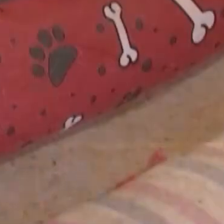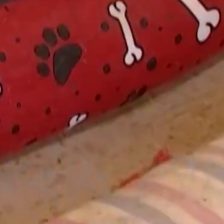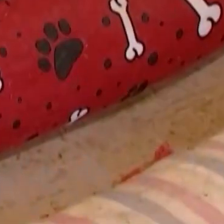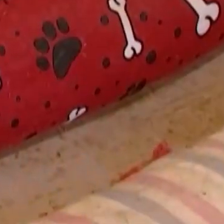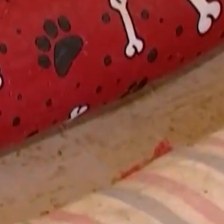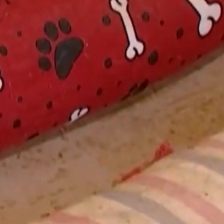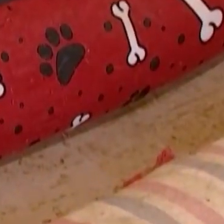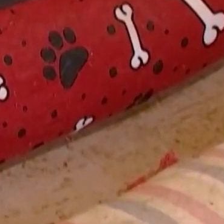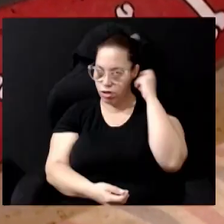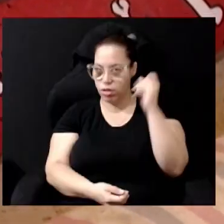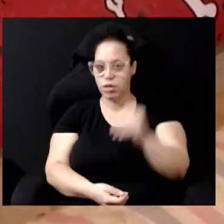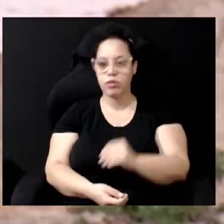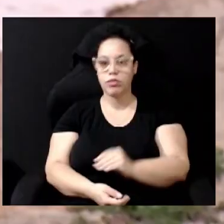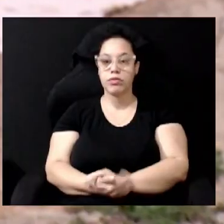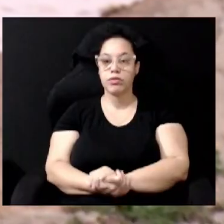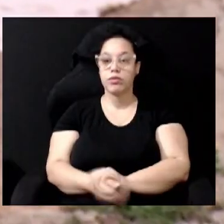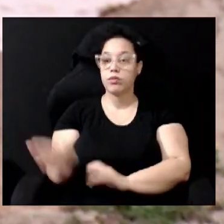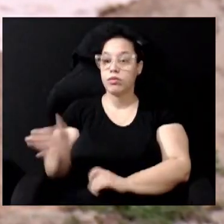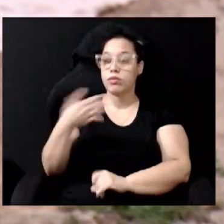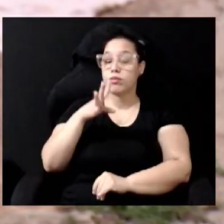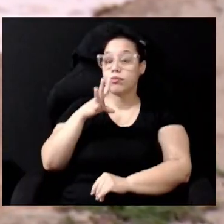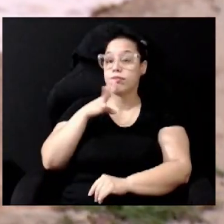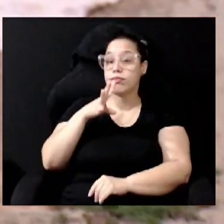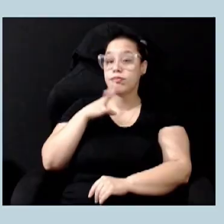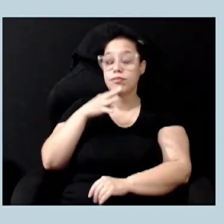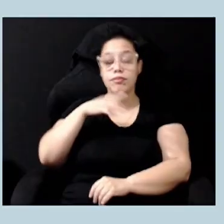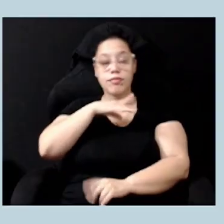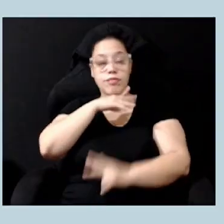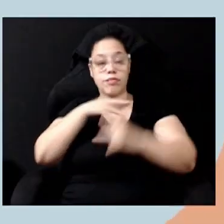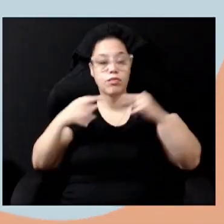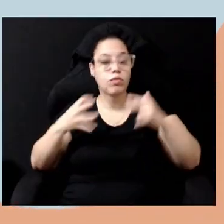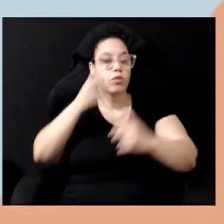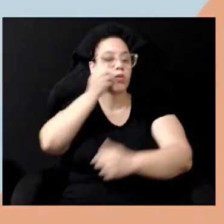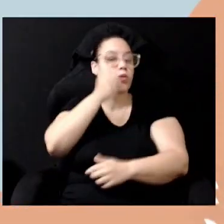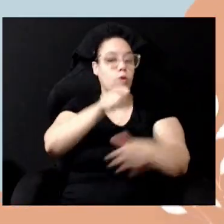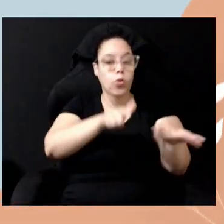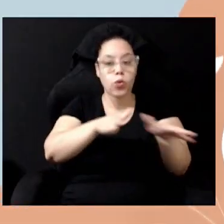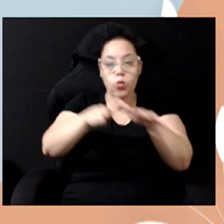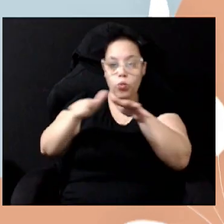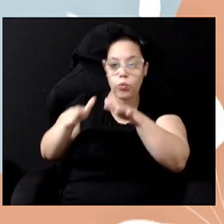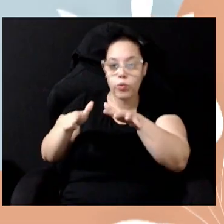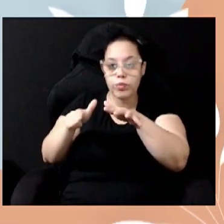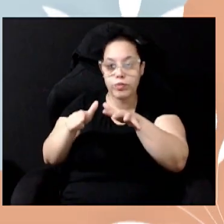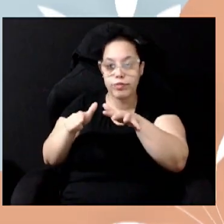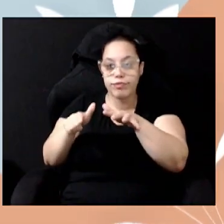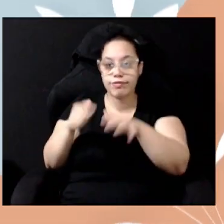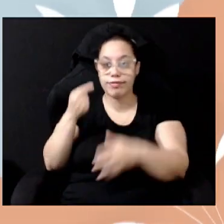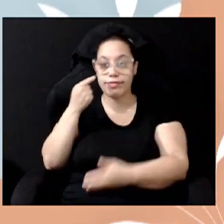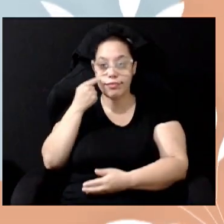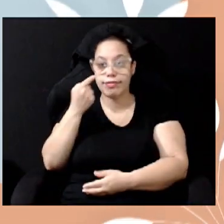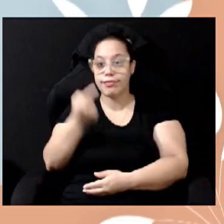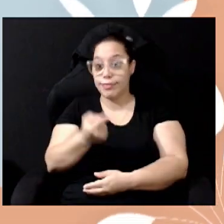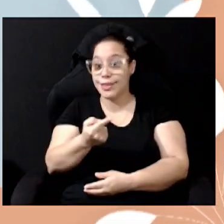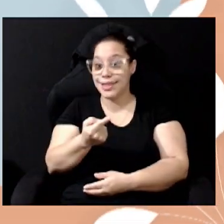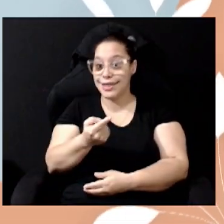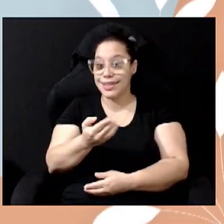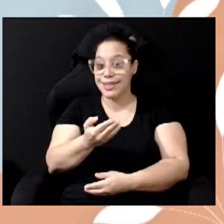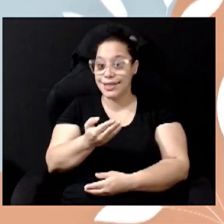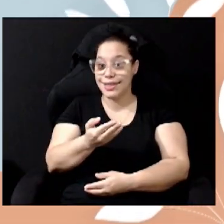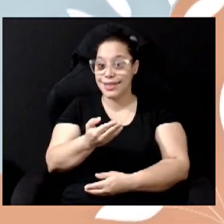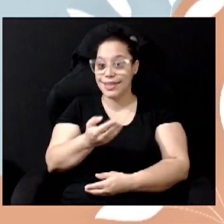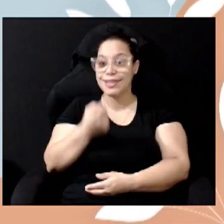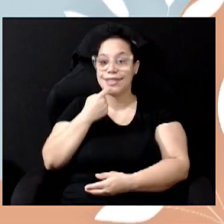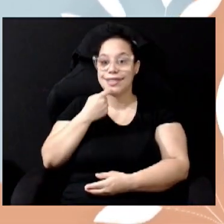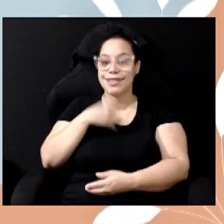Vamos conhecer os bichinhos que estão para adoção nesta semana? A Associação Anjos de Rua de Campinas tem vários